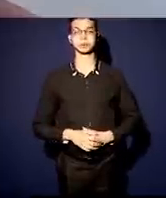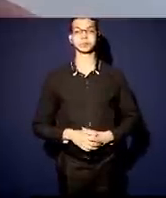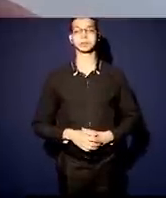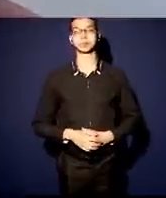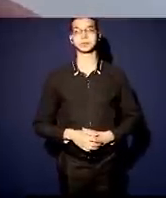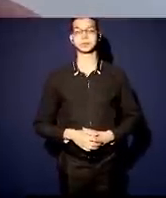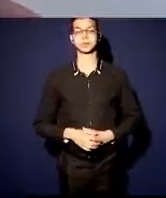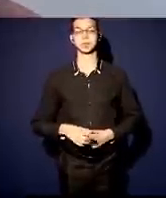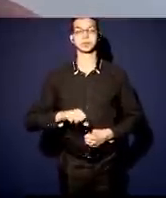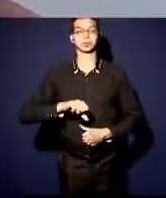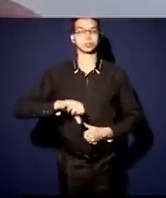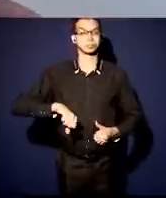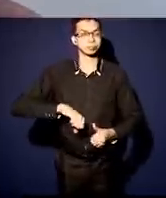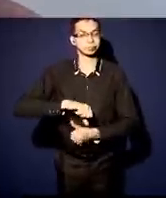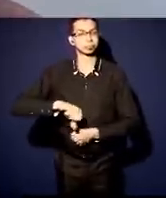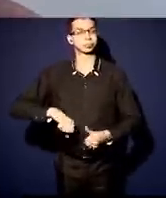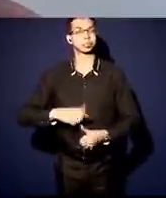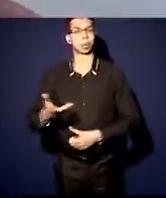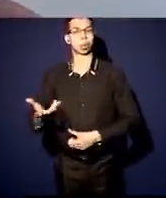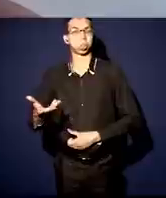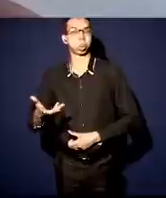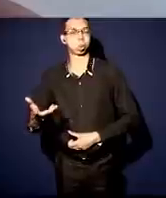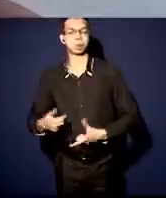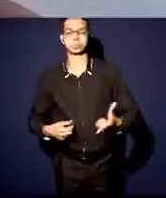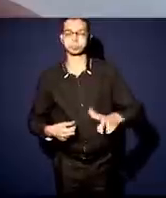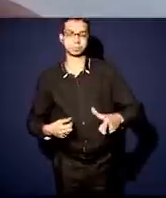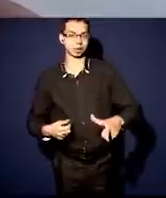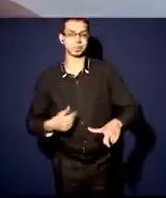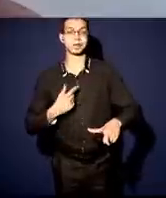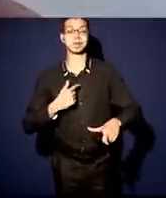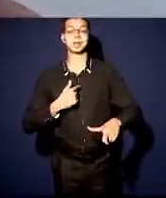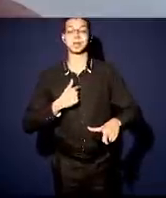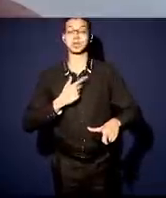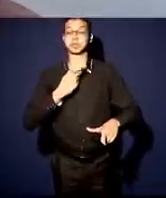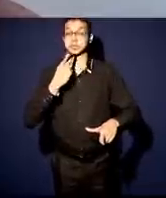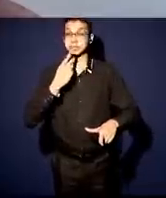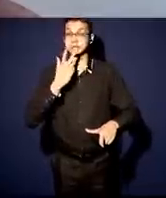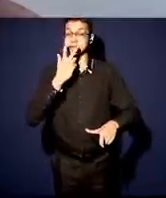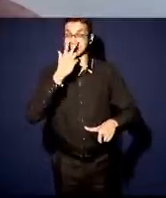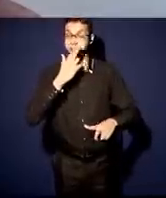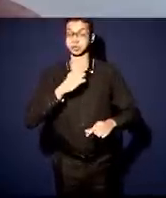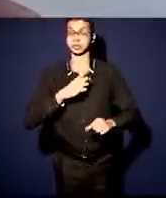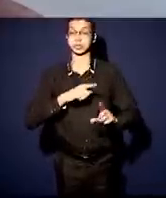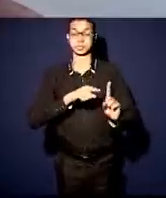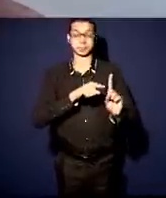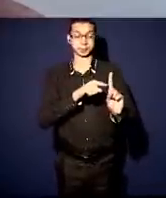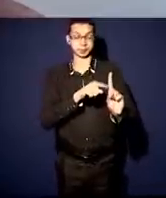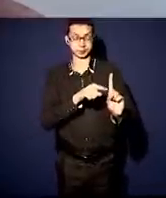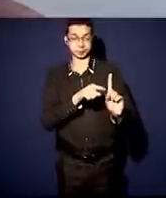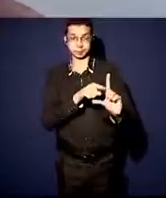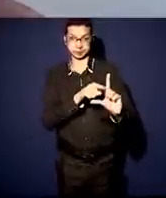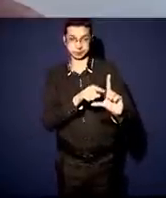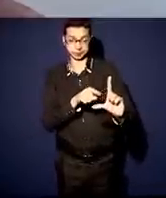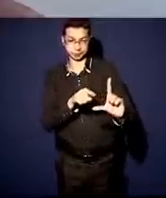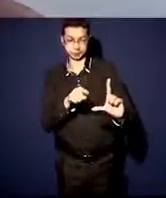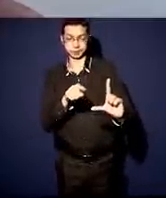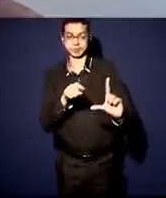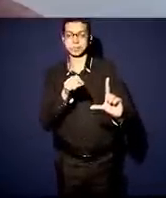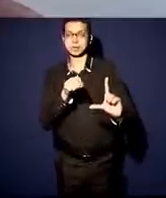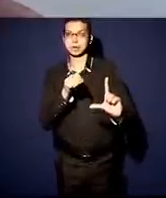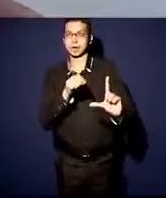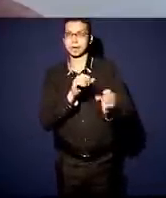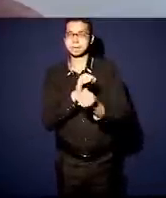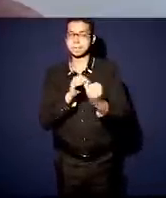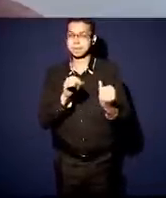Eu acho que a oportunidade está mais no que a gente chama da curva, da parte intermediária da curva, na belly da